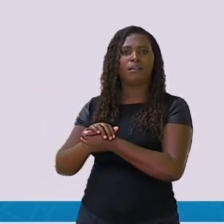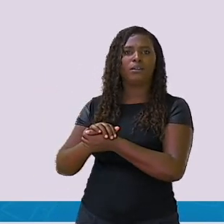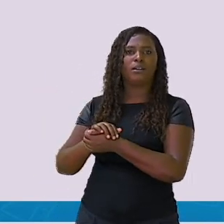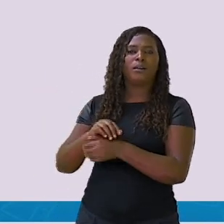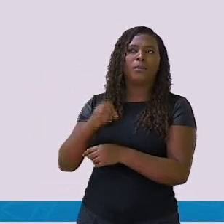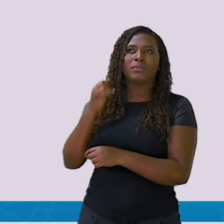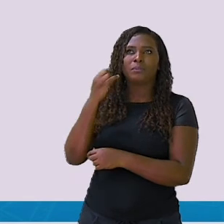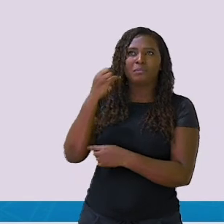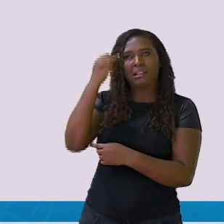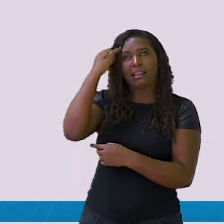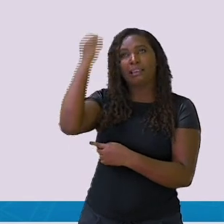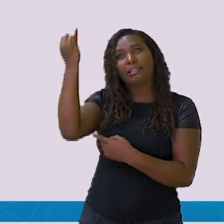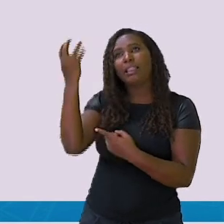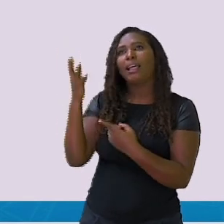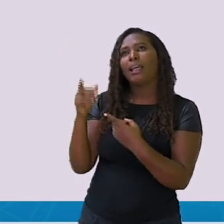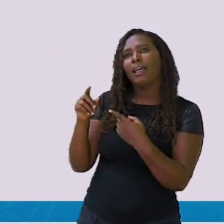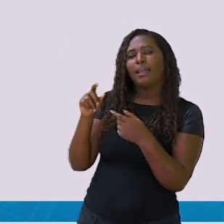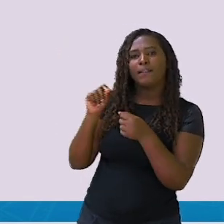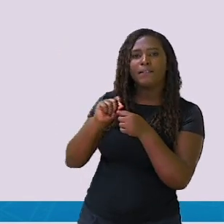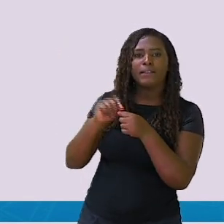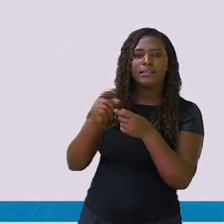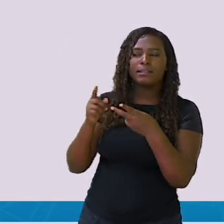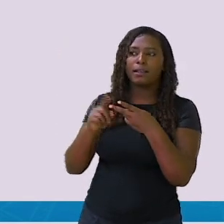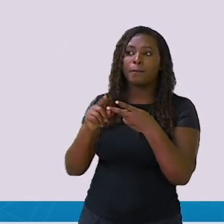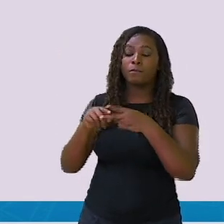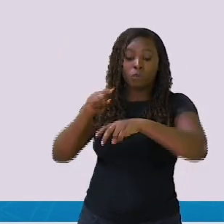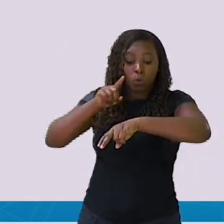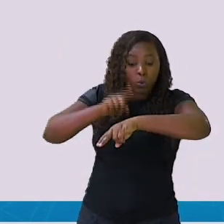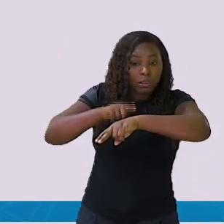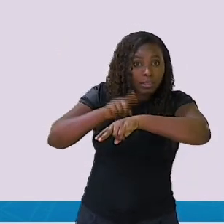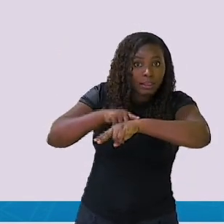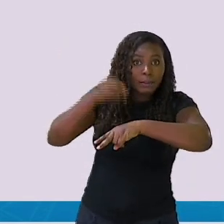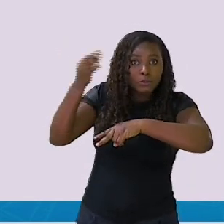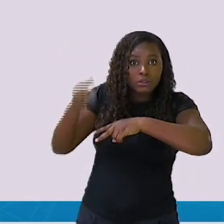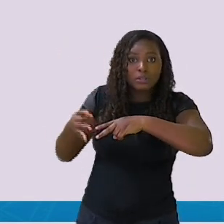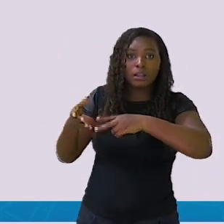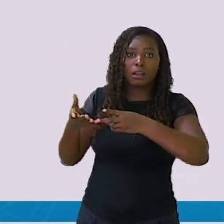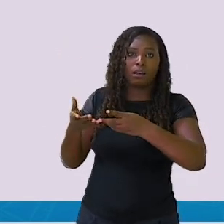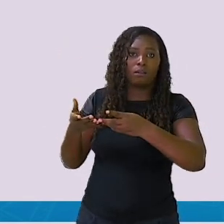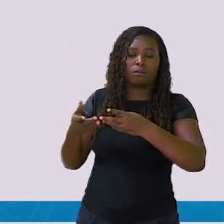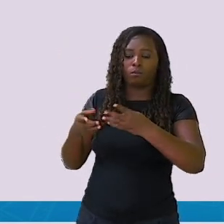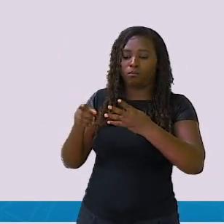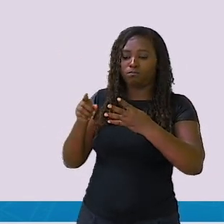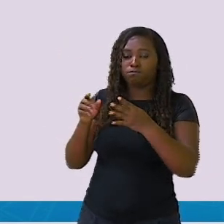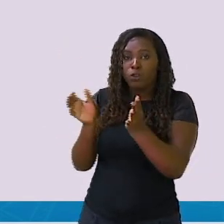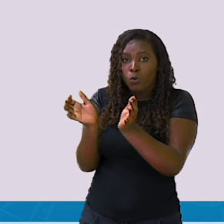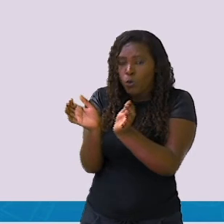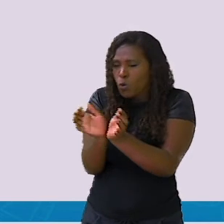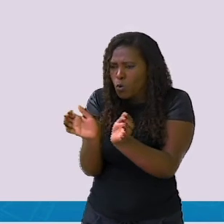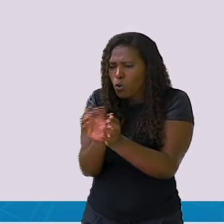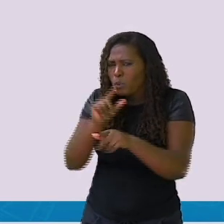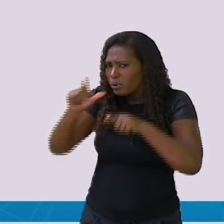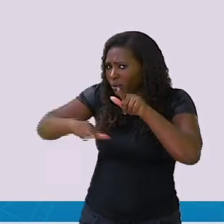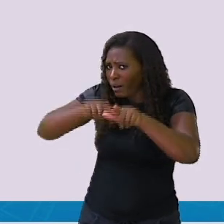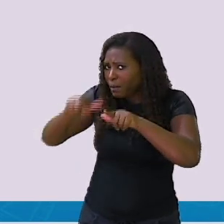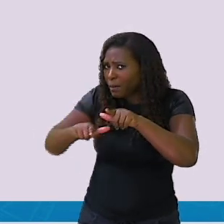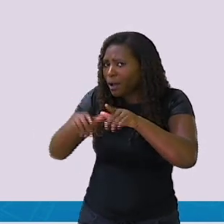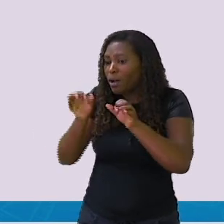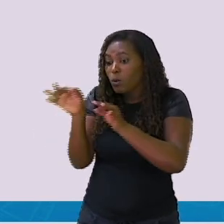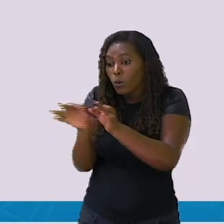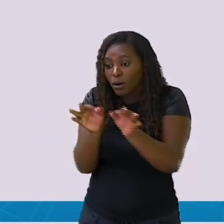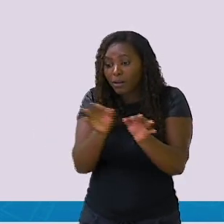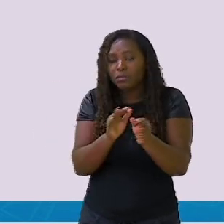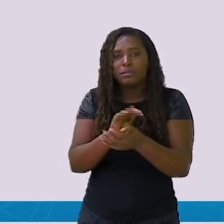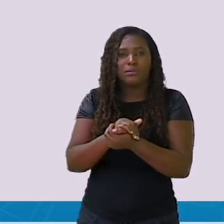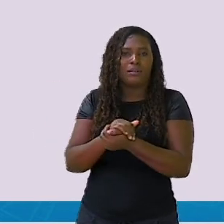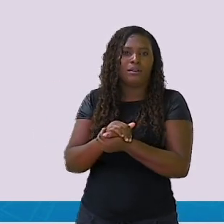de ideias, gerenciamento do tempo, formação de equipe, a elaboração de projetos e palestras. Então,